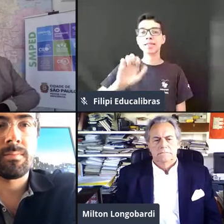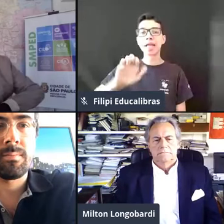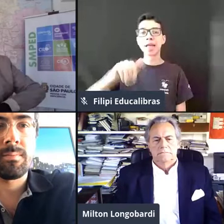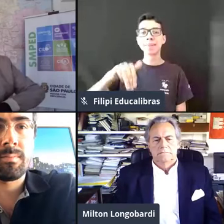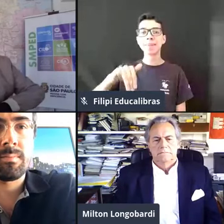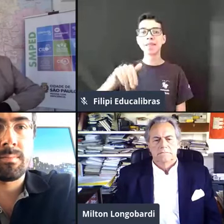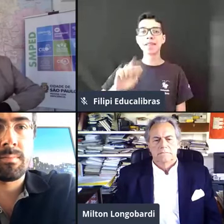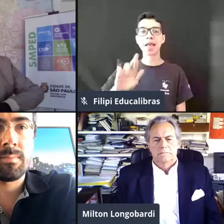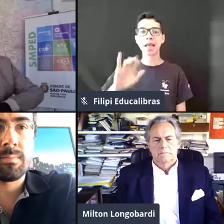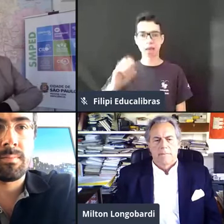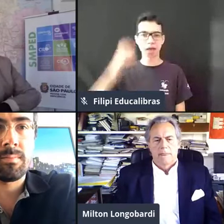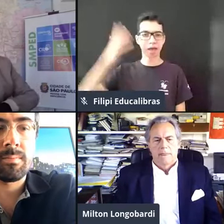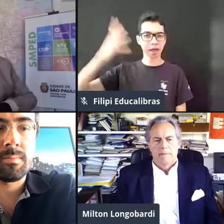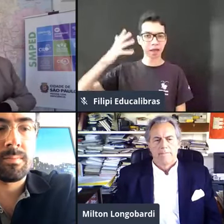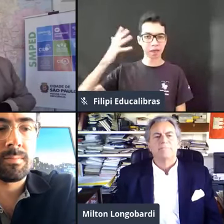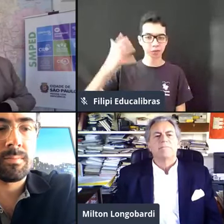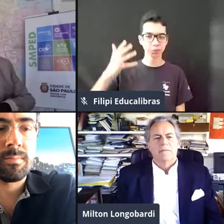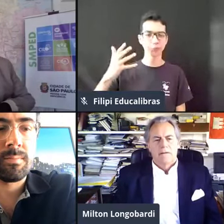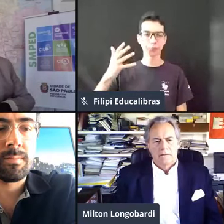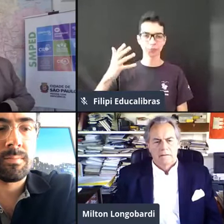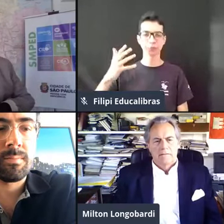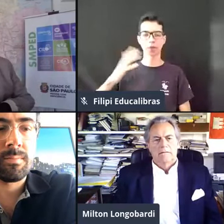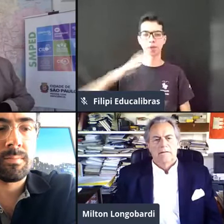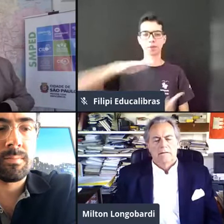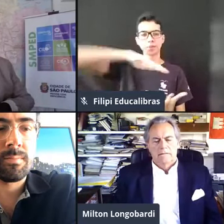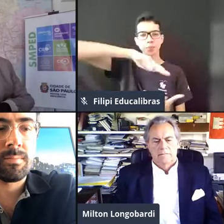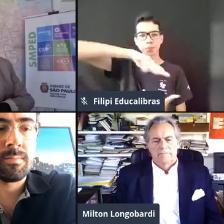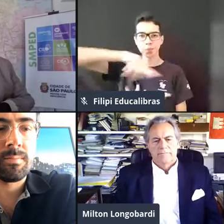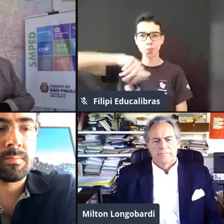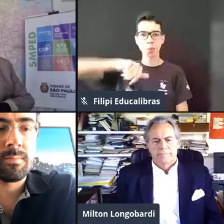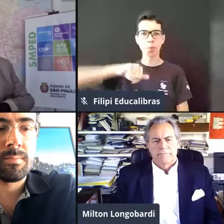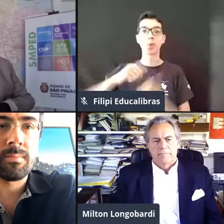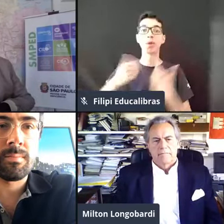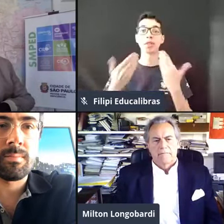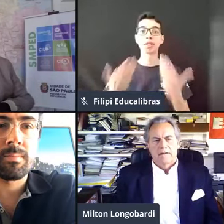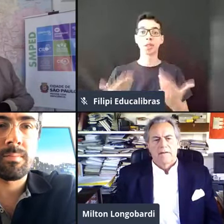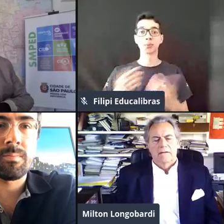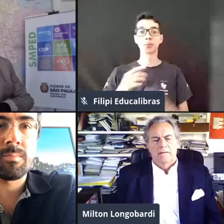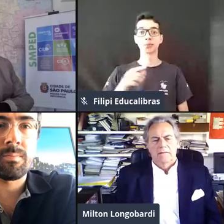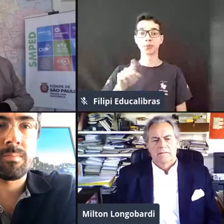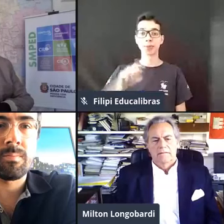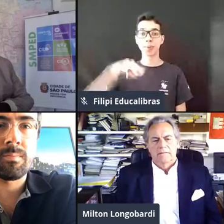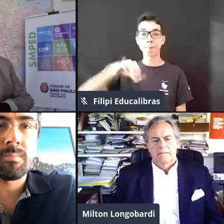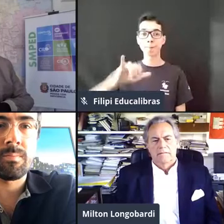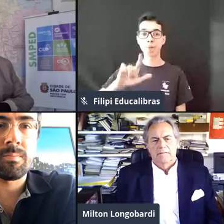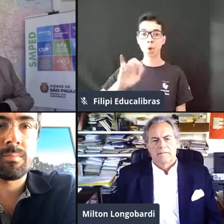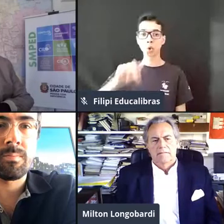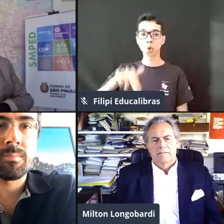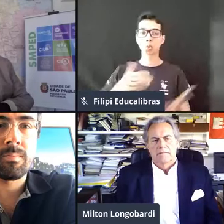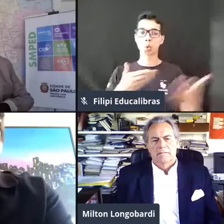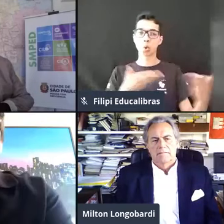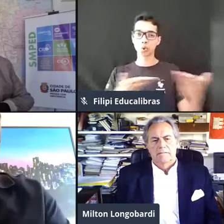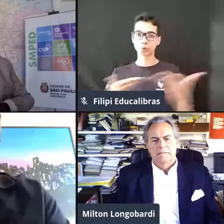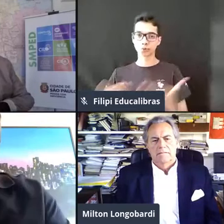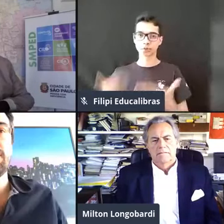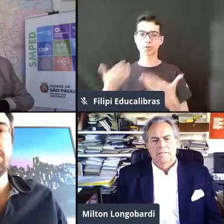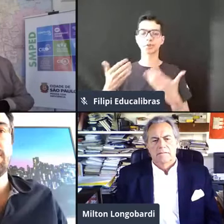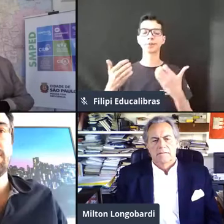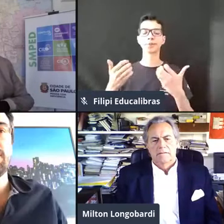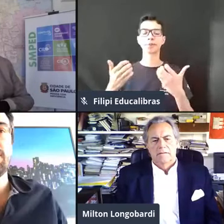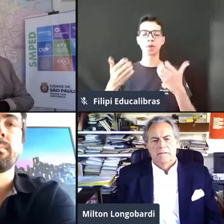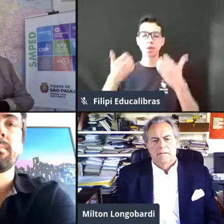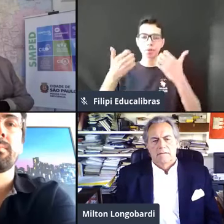Vocês estavam convidados, o Milton estava convidado para falar sobre longevidade. Paralelamente, a gente